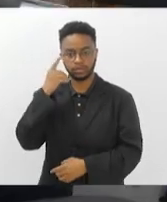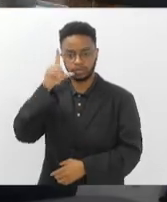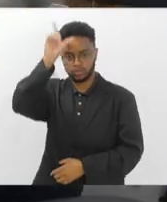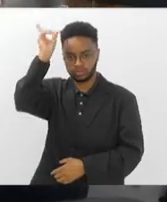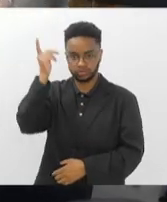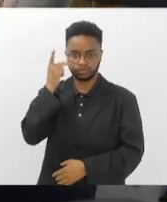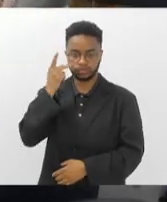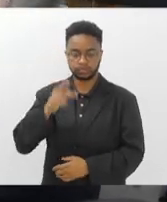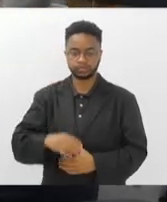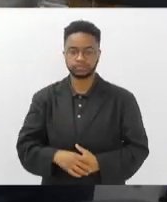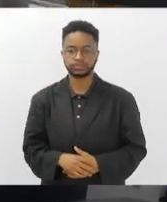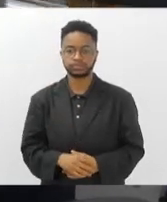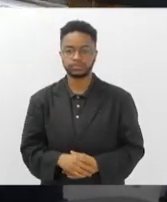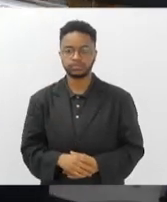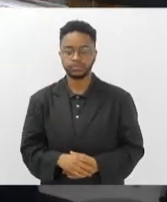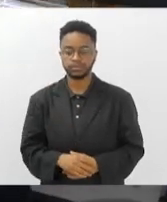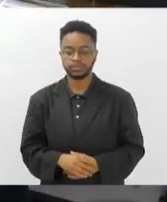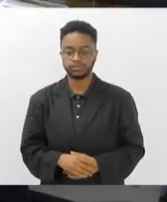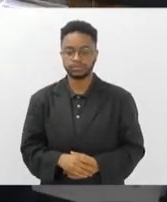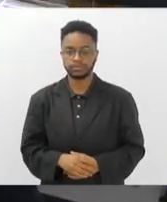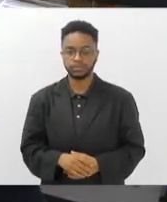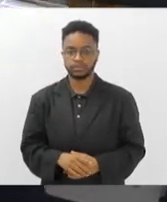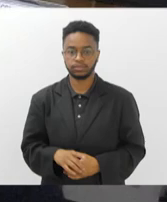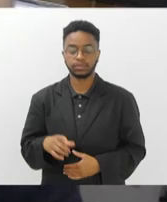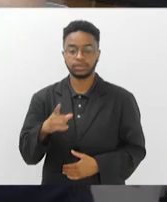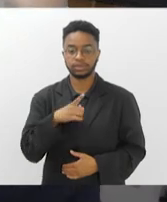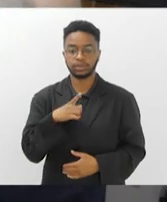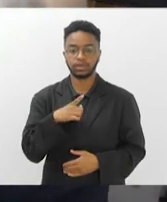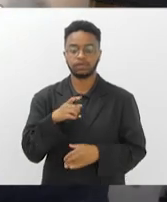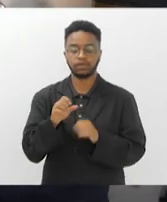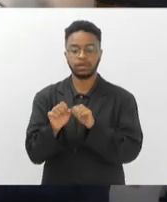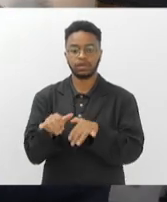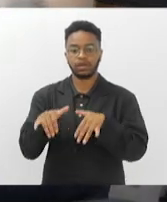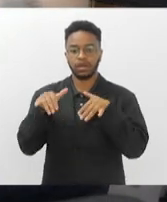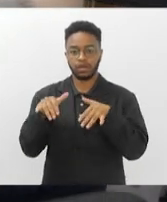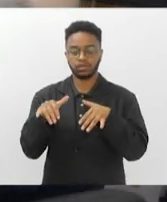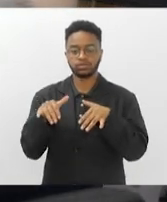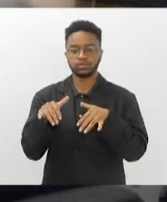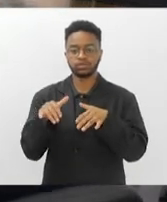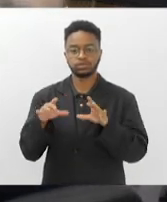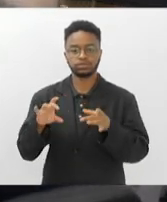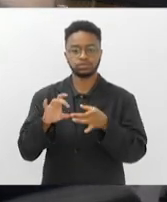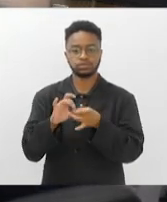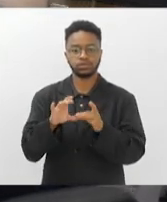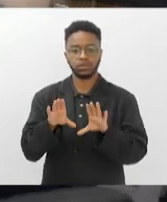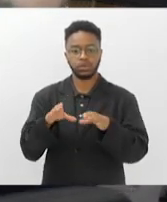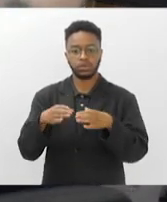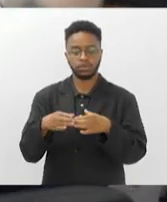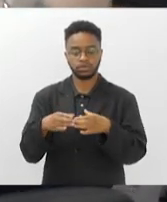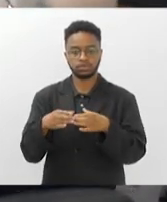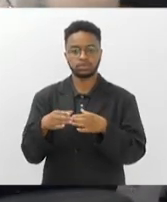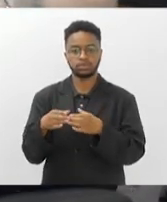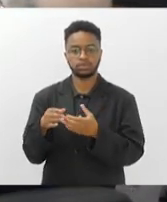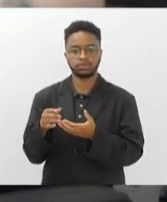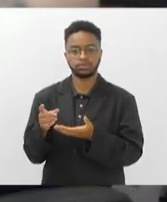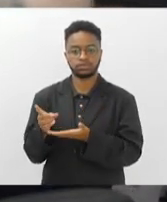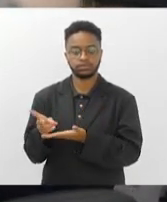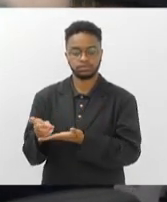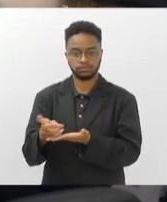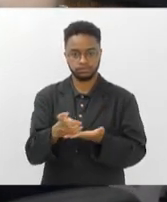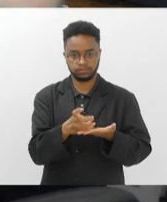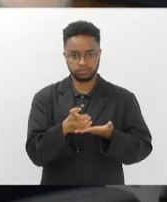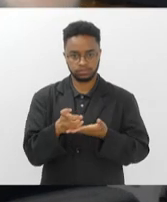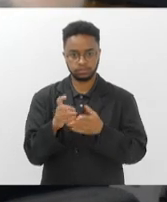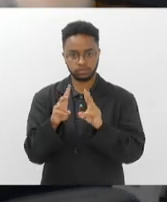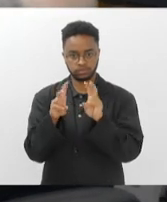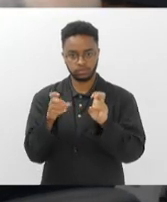Presidente. A gente teve audiência pública na Comissão de Tributação sobre